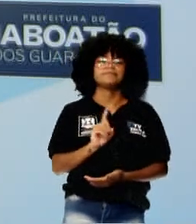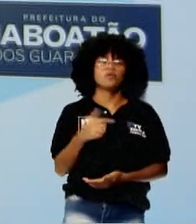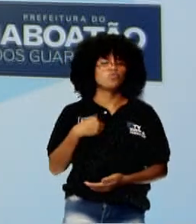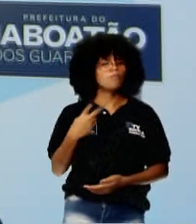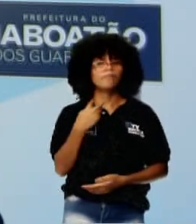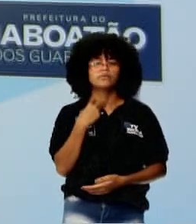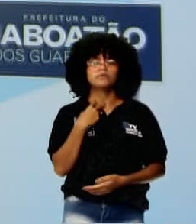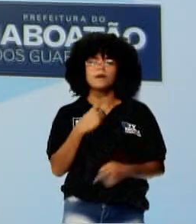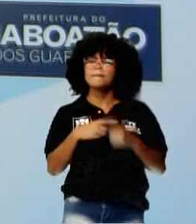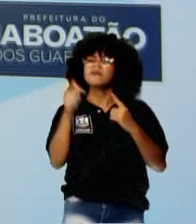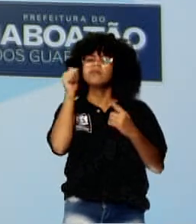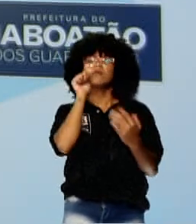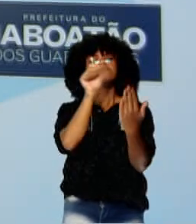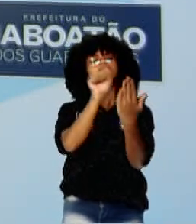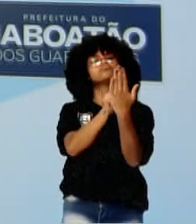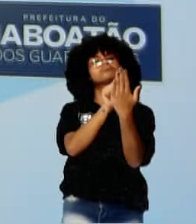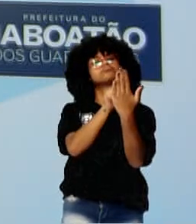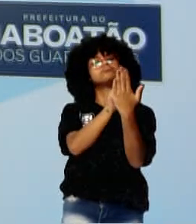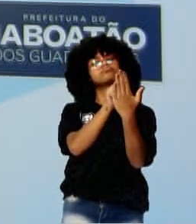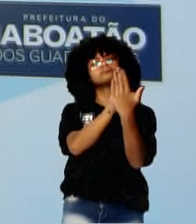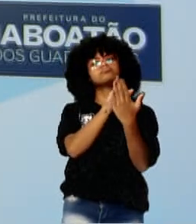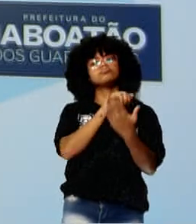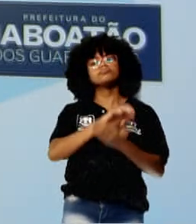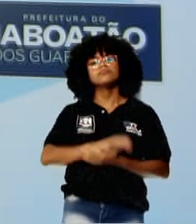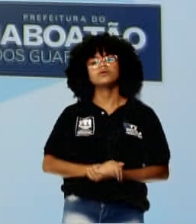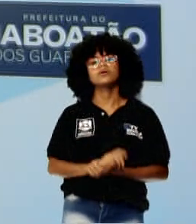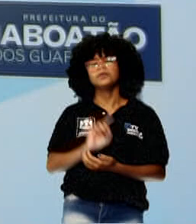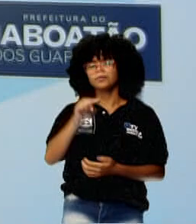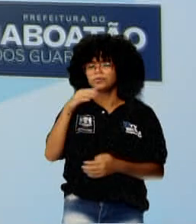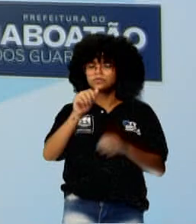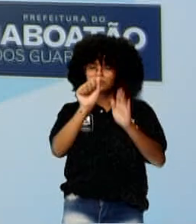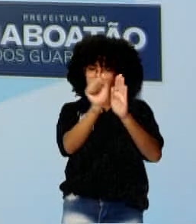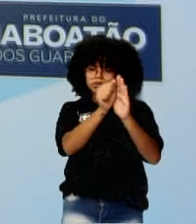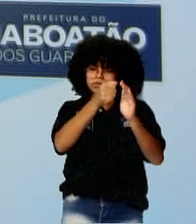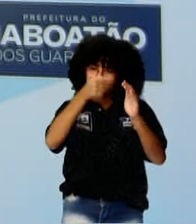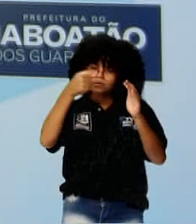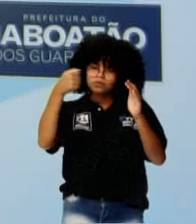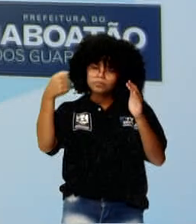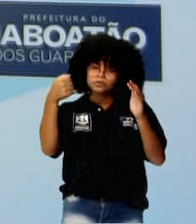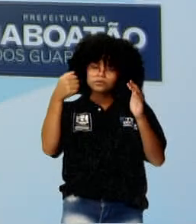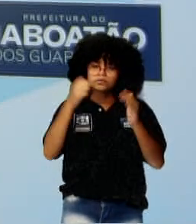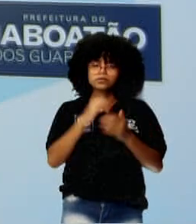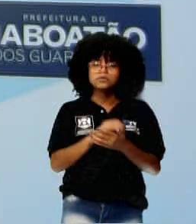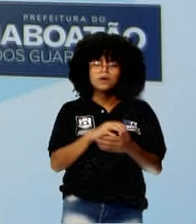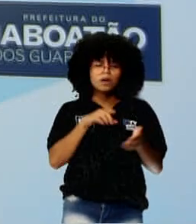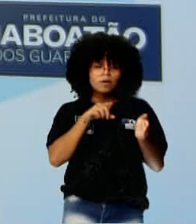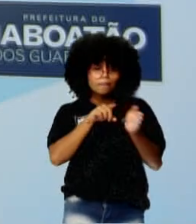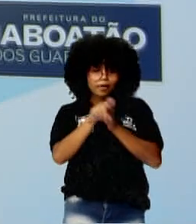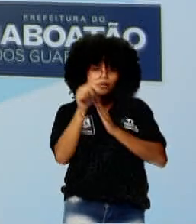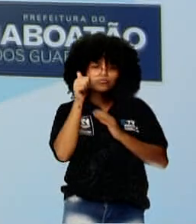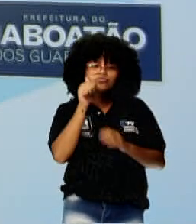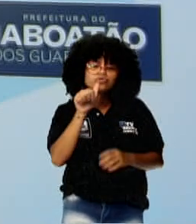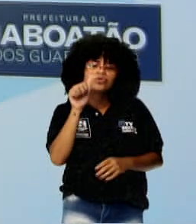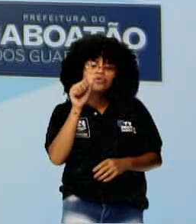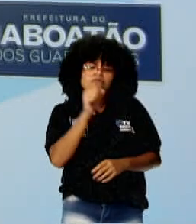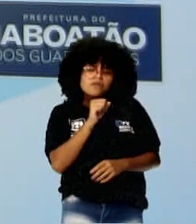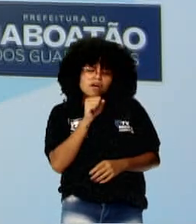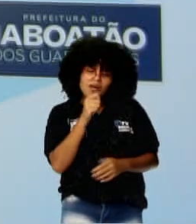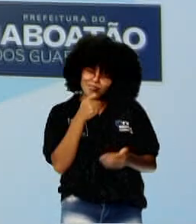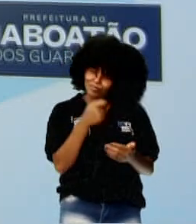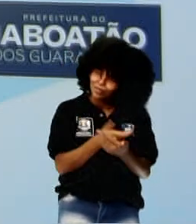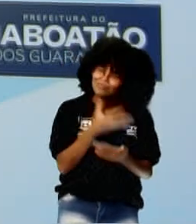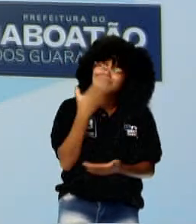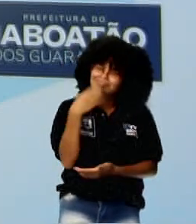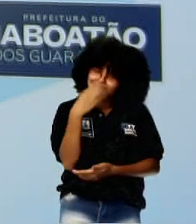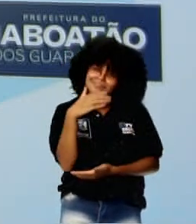Mas a senhora bateu na porta dela e quando ela abriu para atendê-la, a senhora perguntou, minha filha, compre algumas